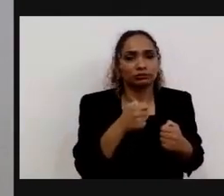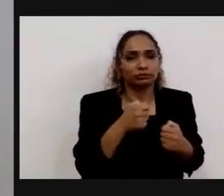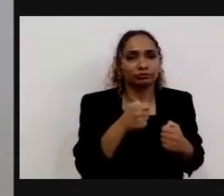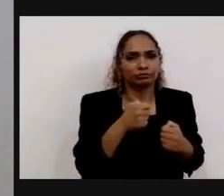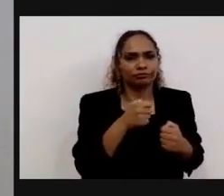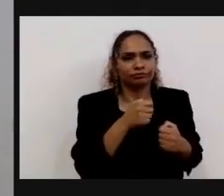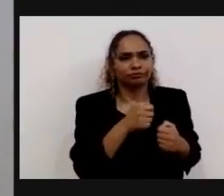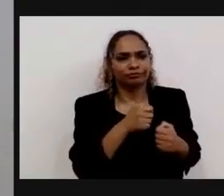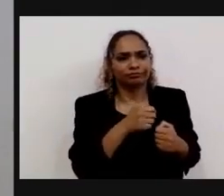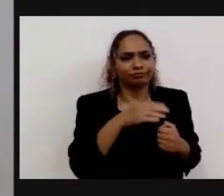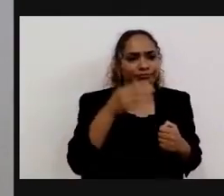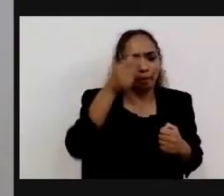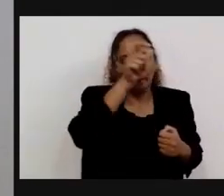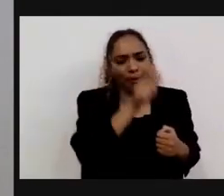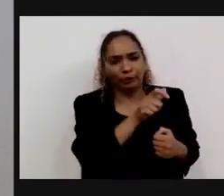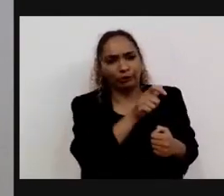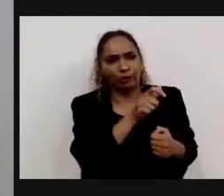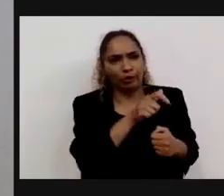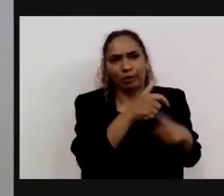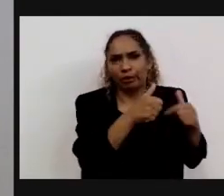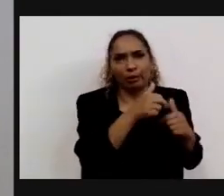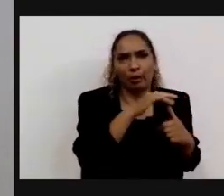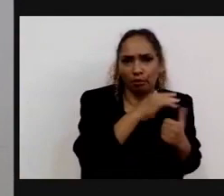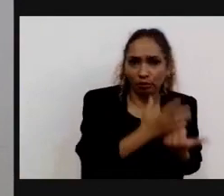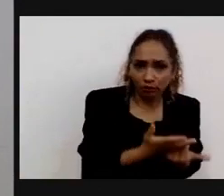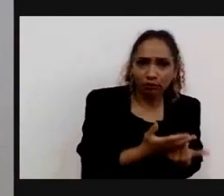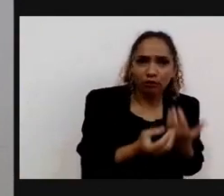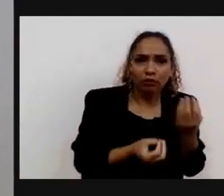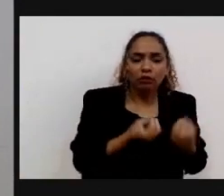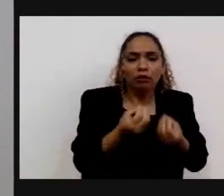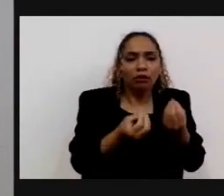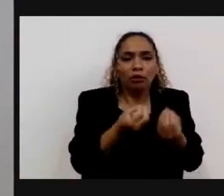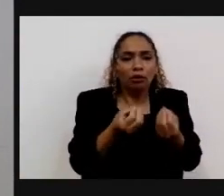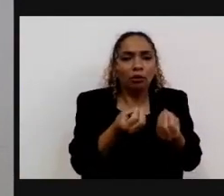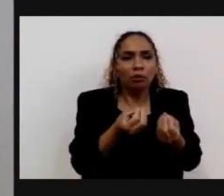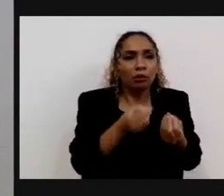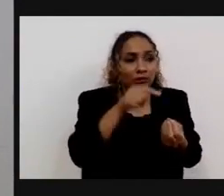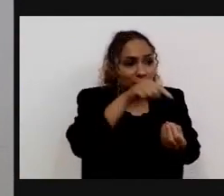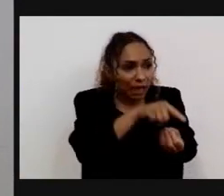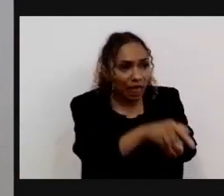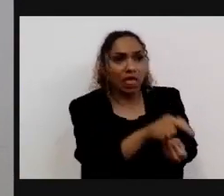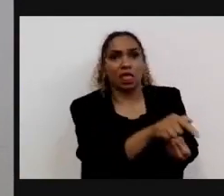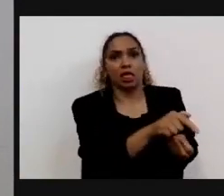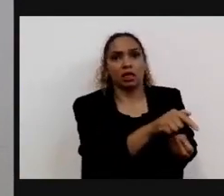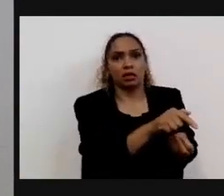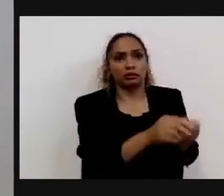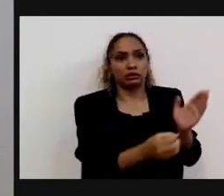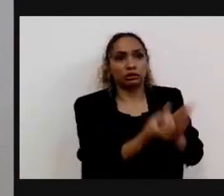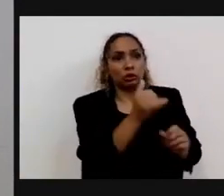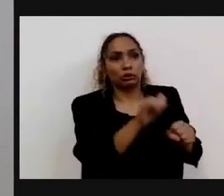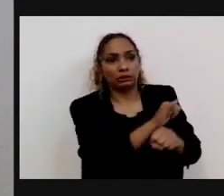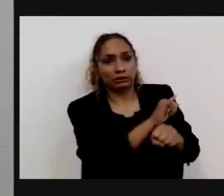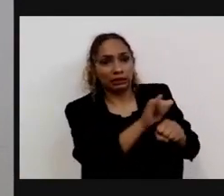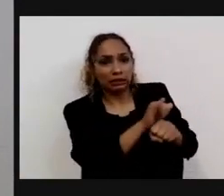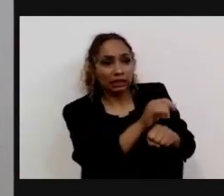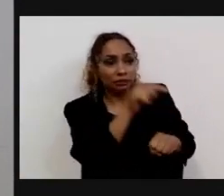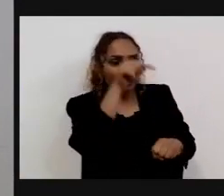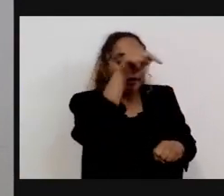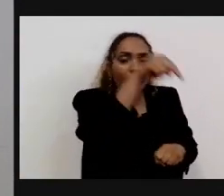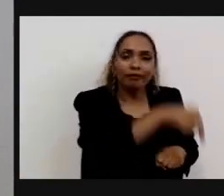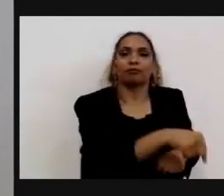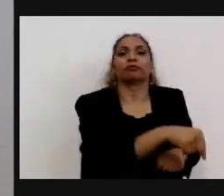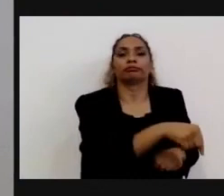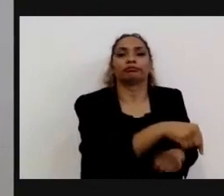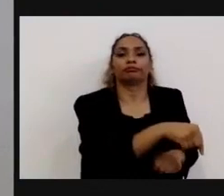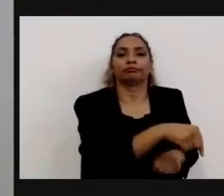né porque a gente não cria um mecanismo para todo mundo por causa do picareta picareta a gente cria uma estratégia para o